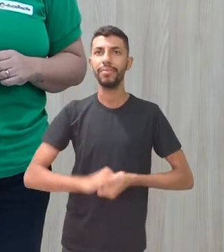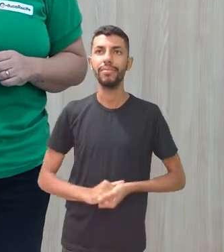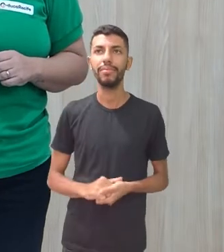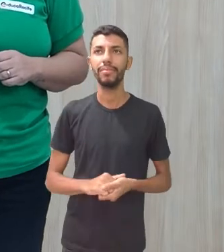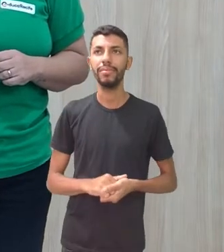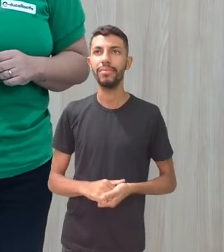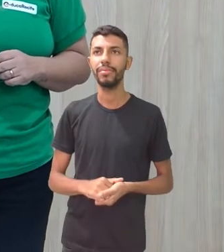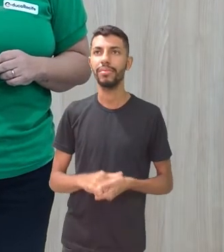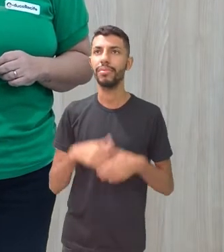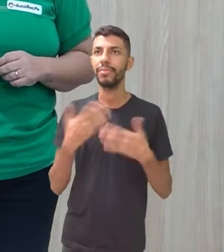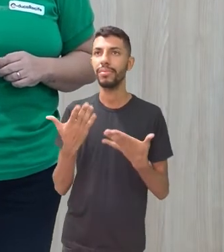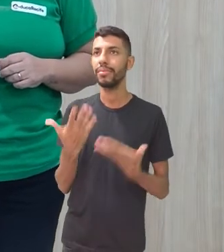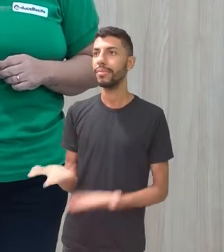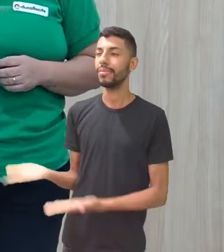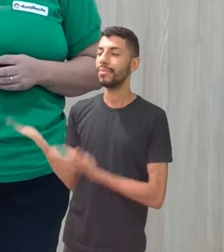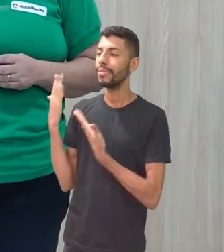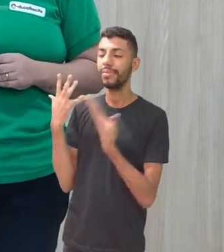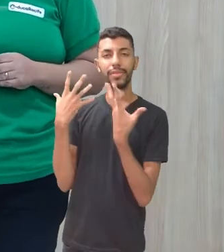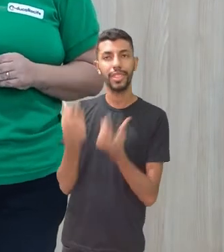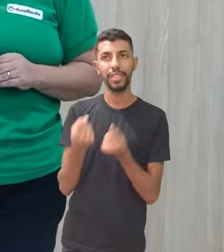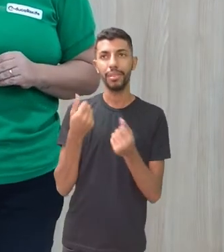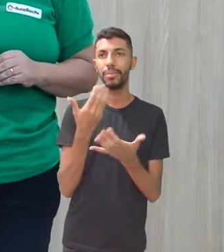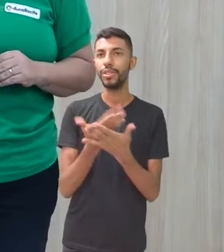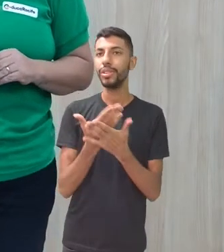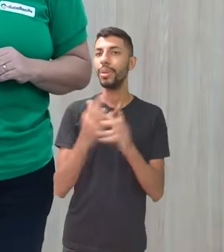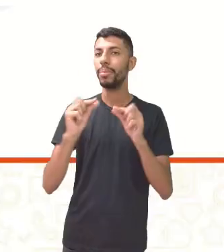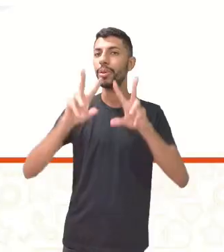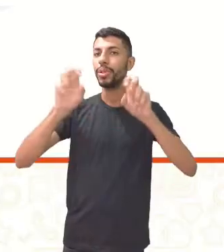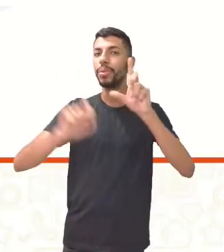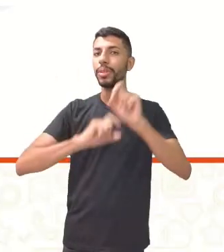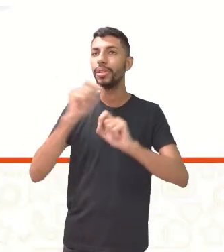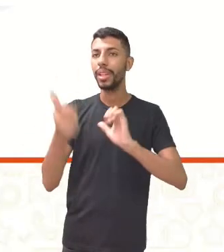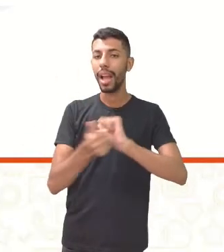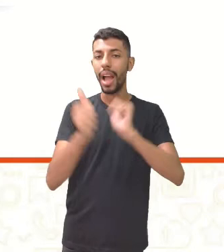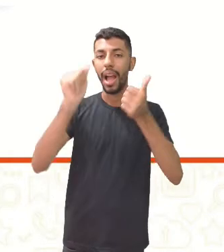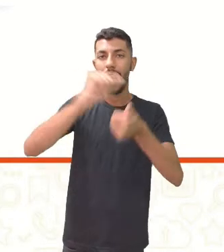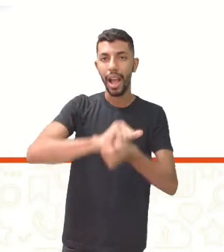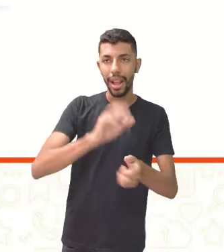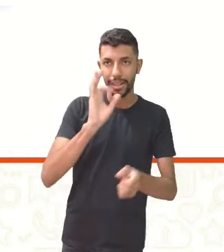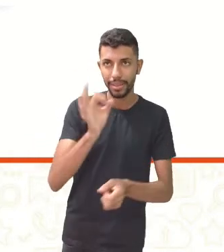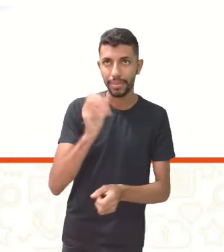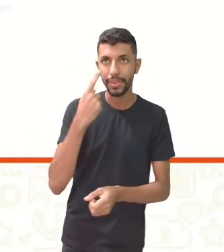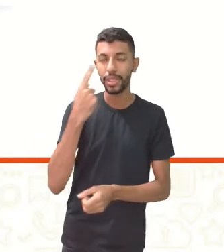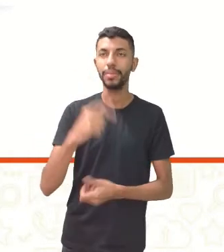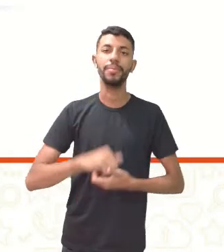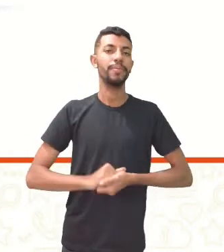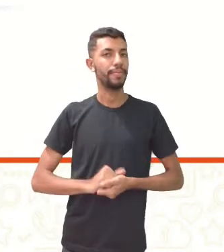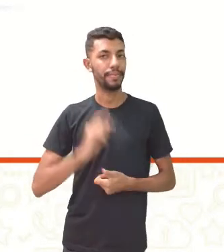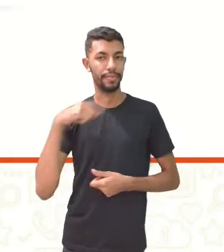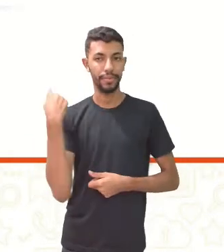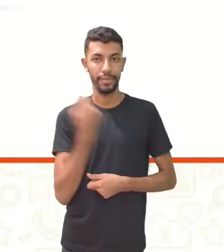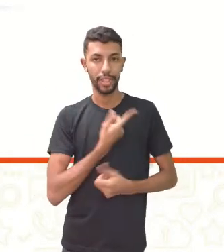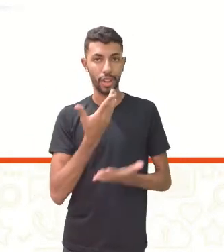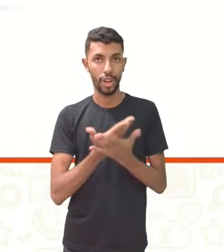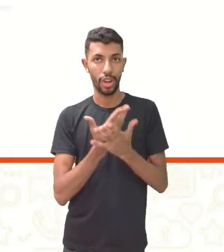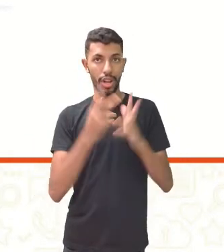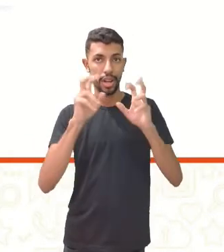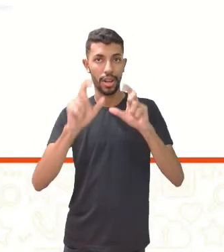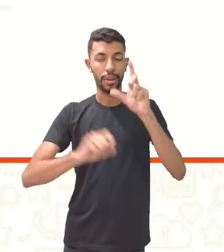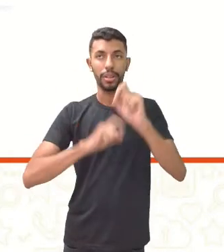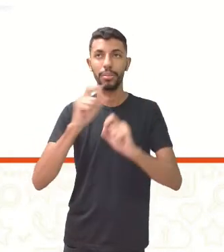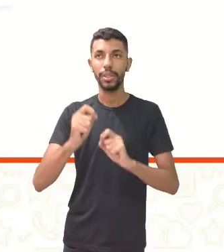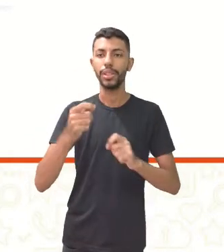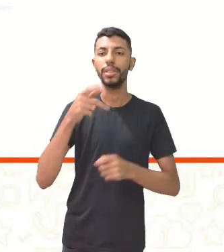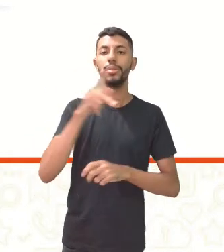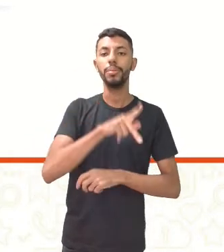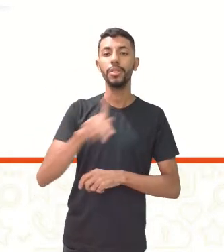Bom, vamos falar aqui um pouco sobre a adaptação. Nós falamos sobre o professor, a formação